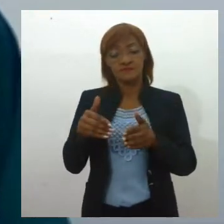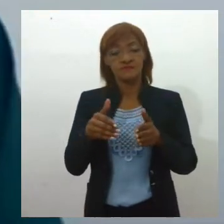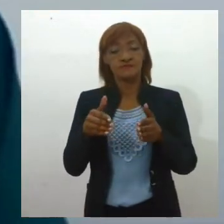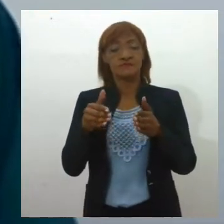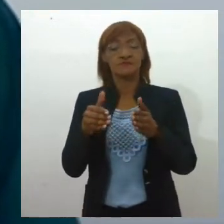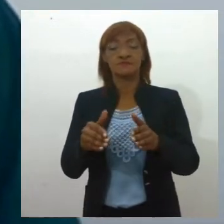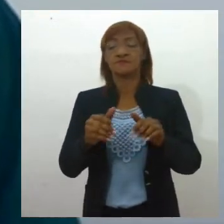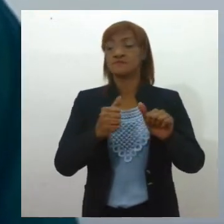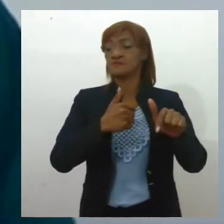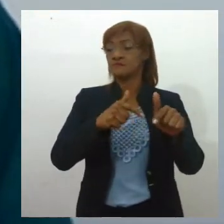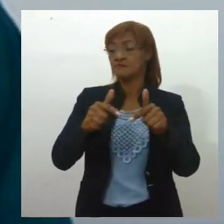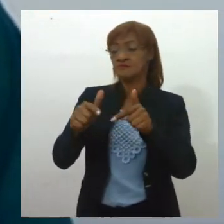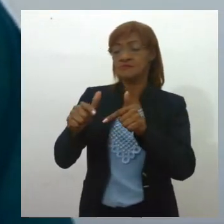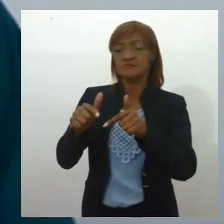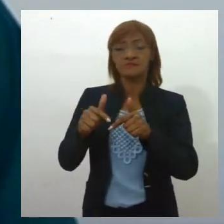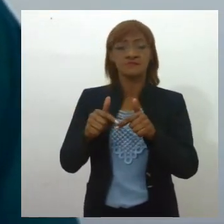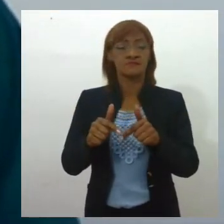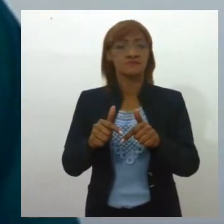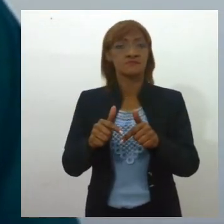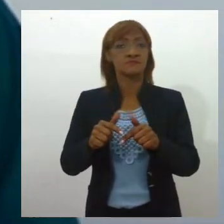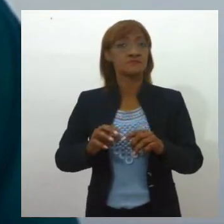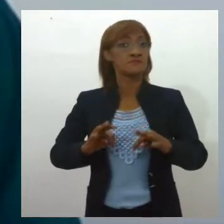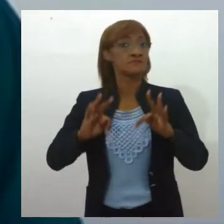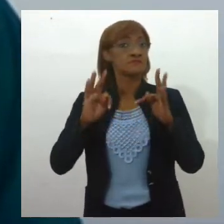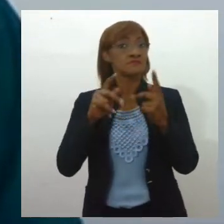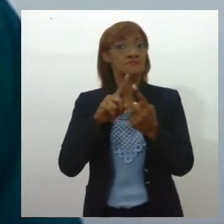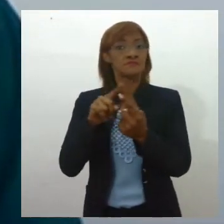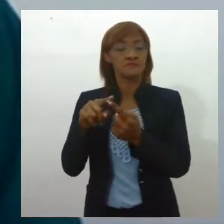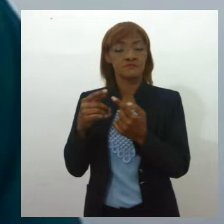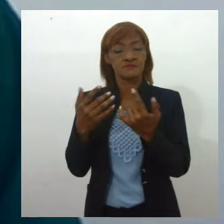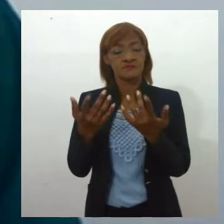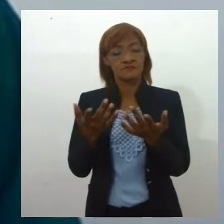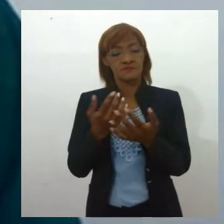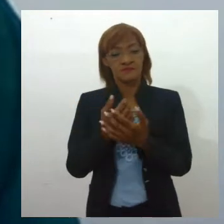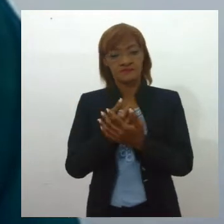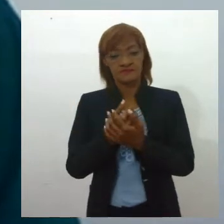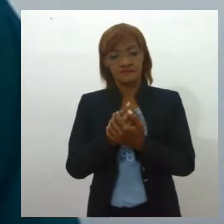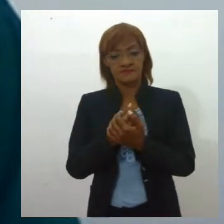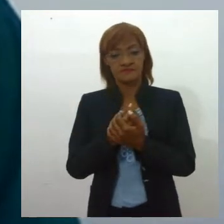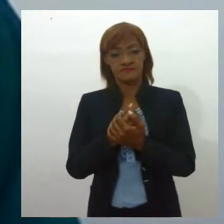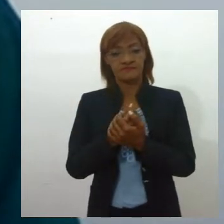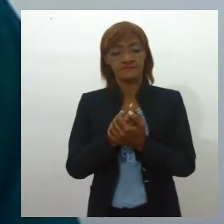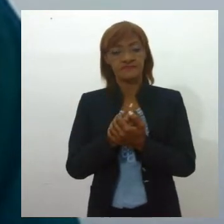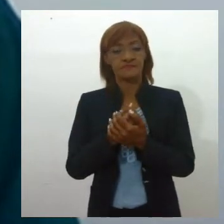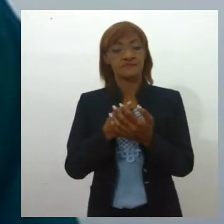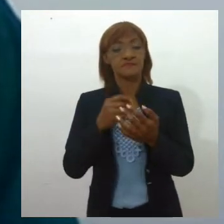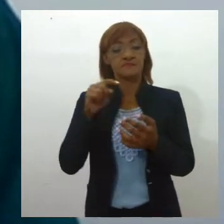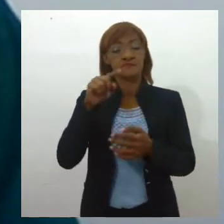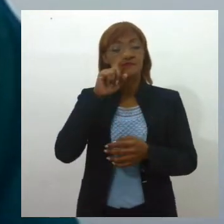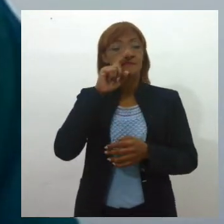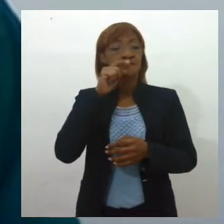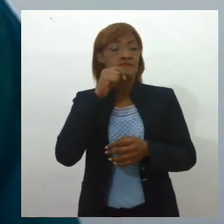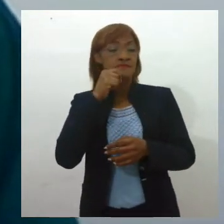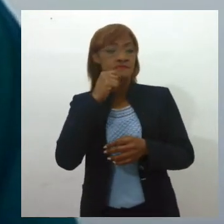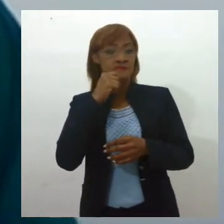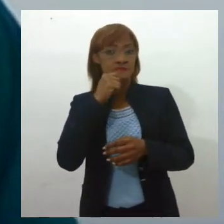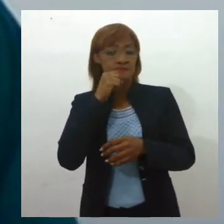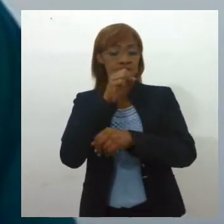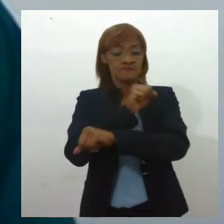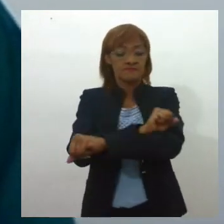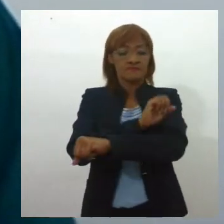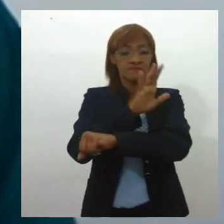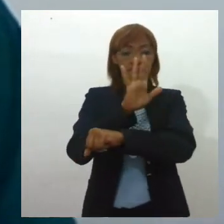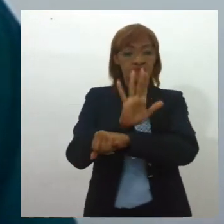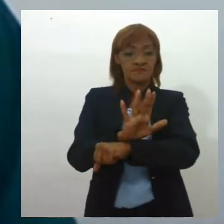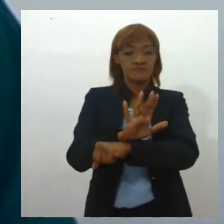domésticas, industriais e de agricultura. Nós estamos acostumados aqui a ver entre Aracaju e a Barra dos Coqueiros, o rio Sergipe